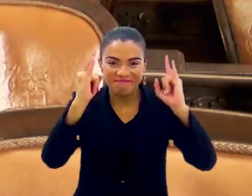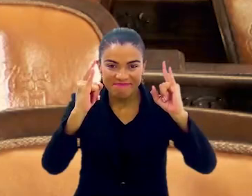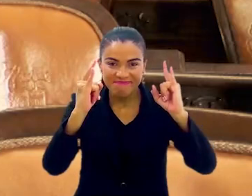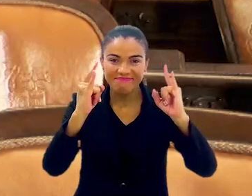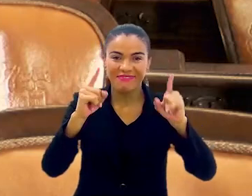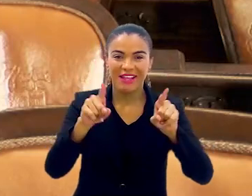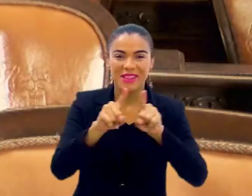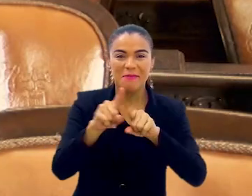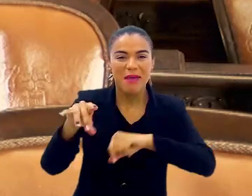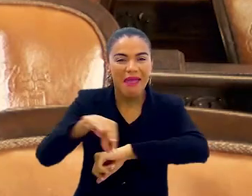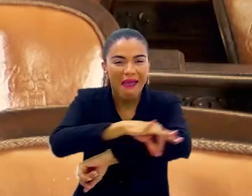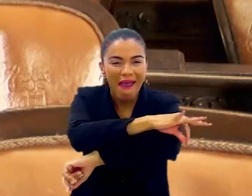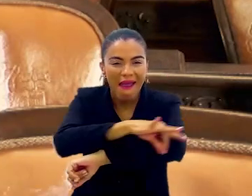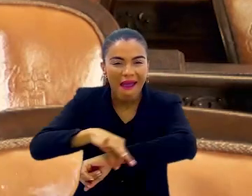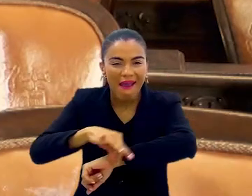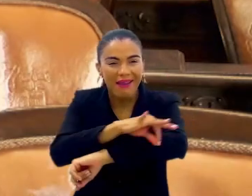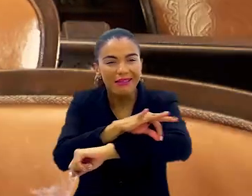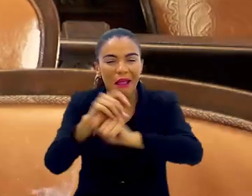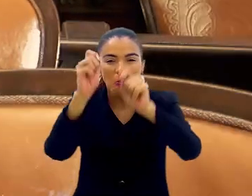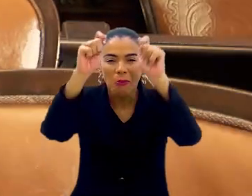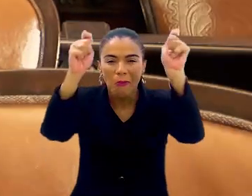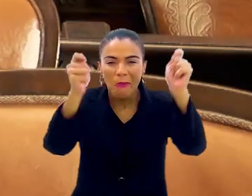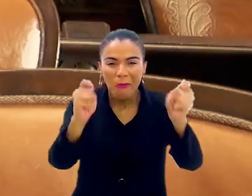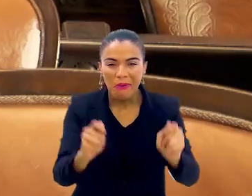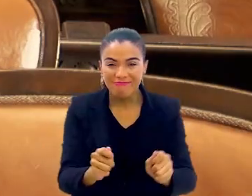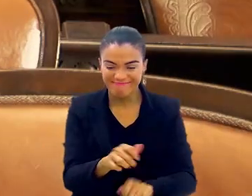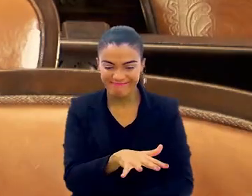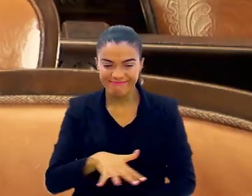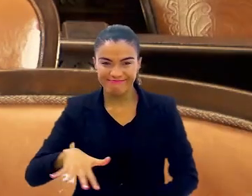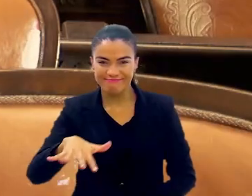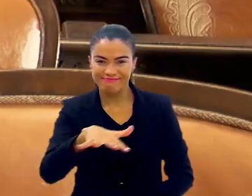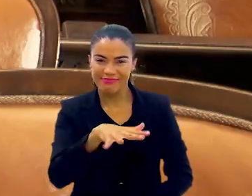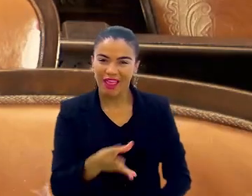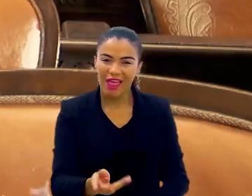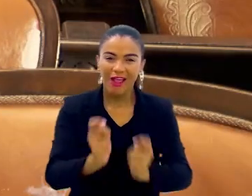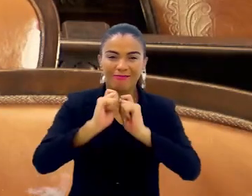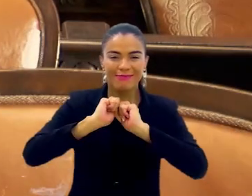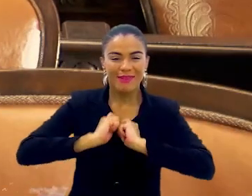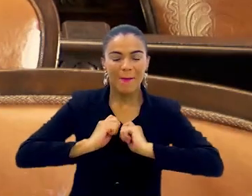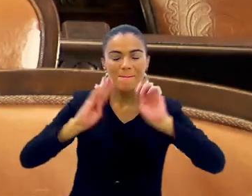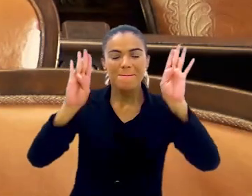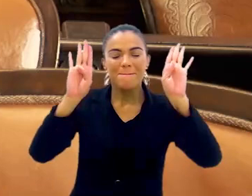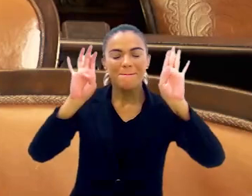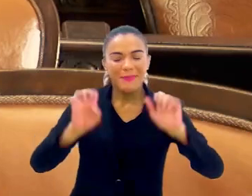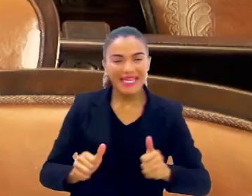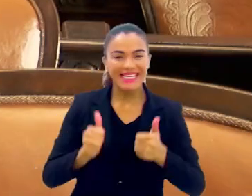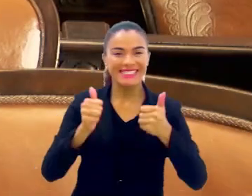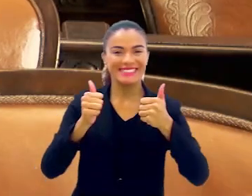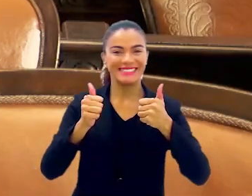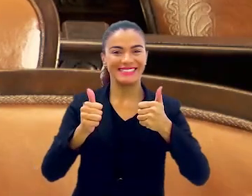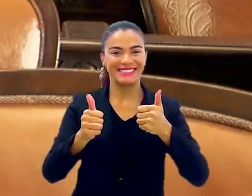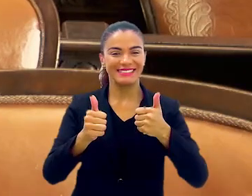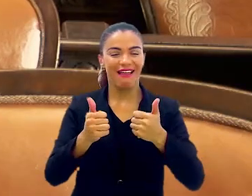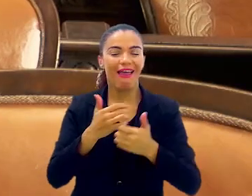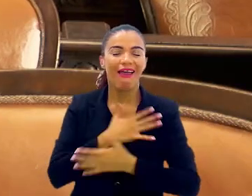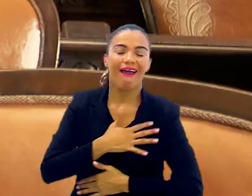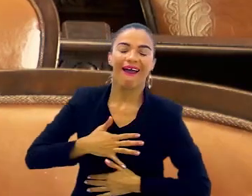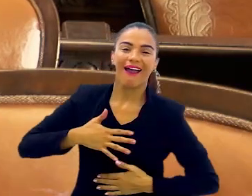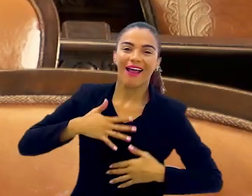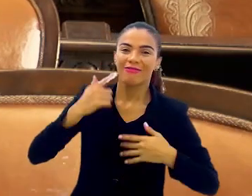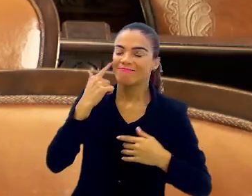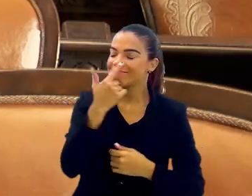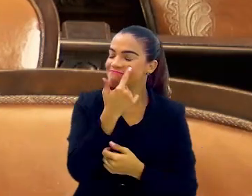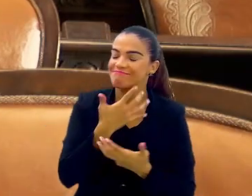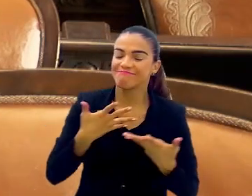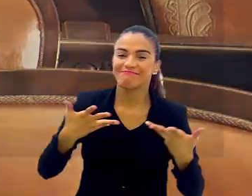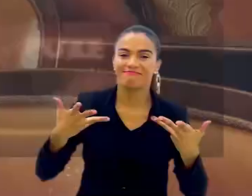prédio, dessa arquitetura, esse espaço, ele me faz um bem, ele me é